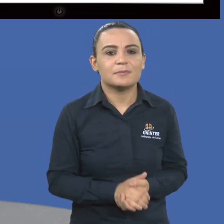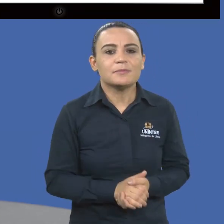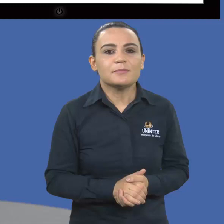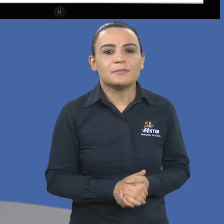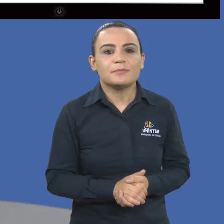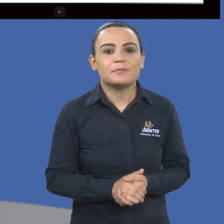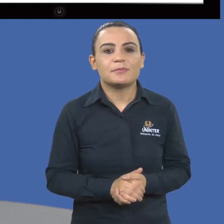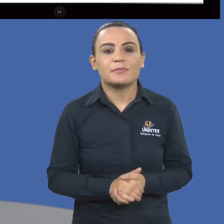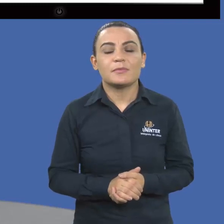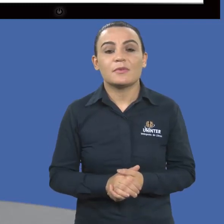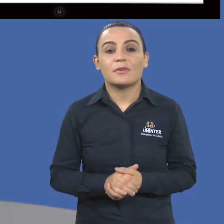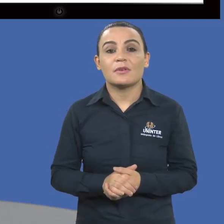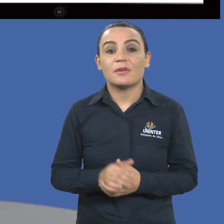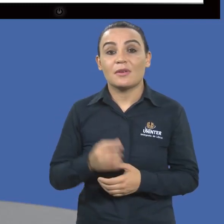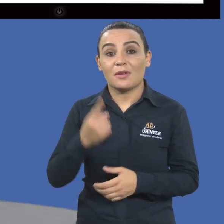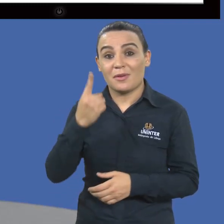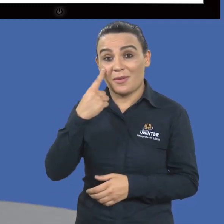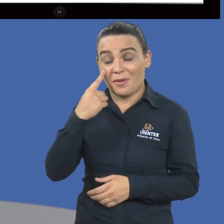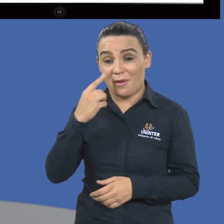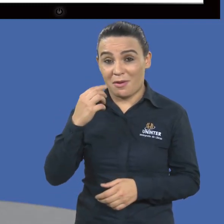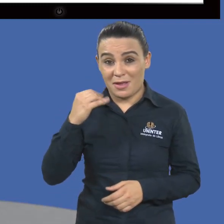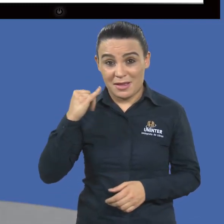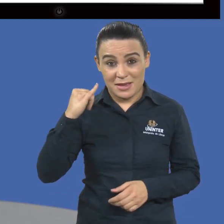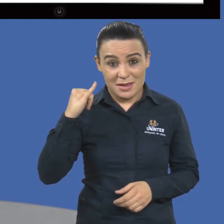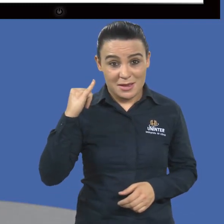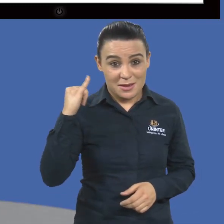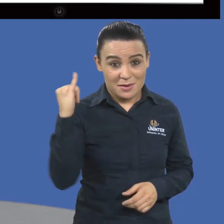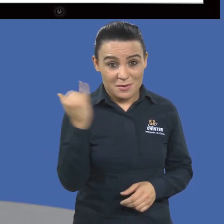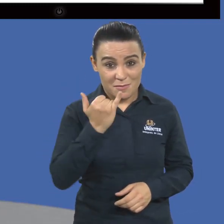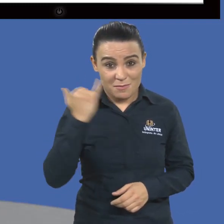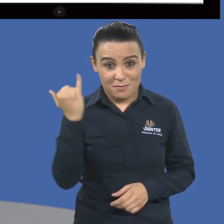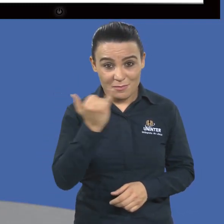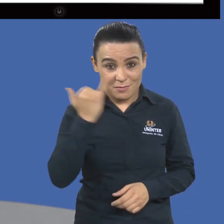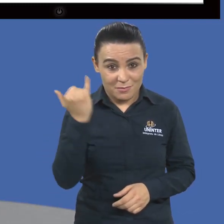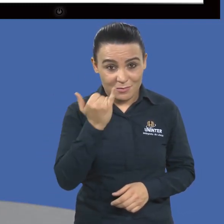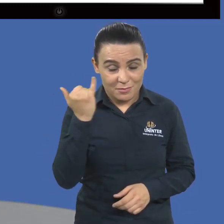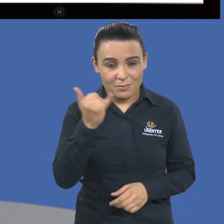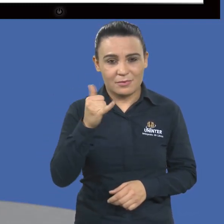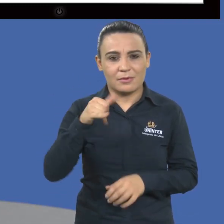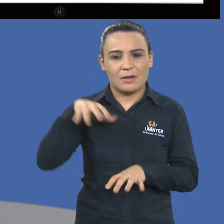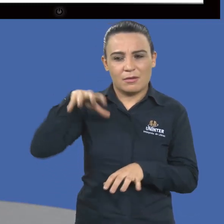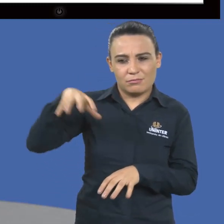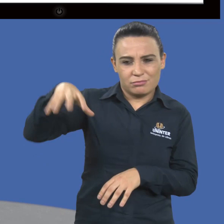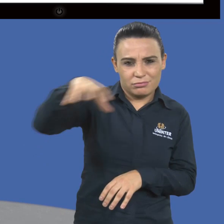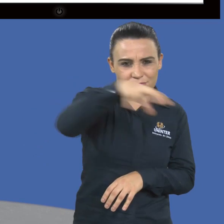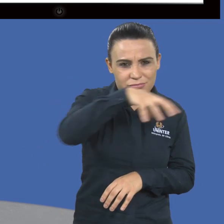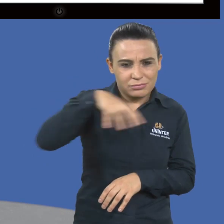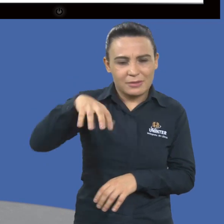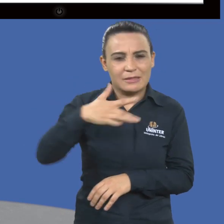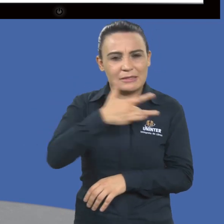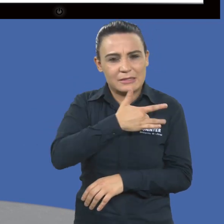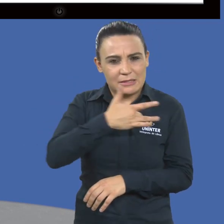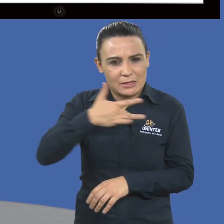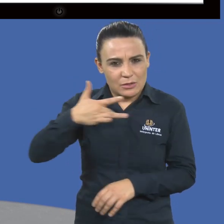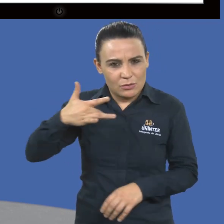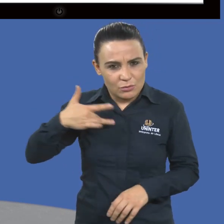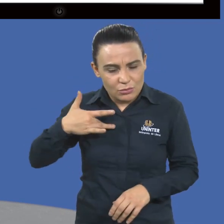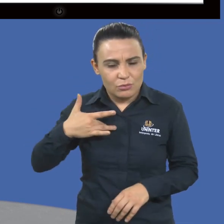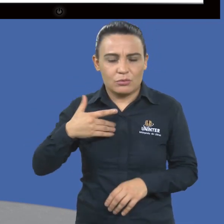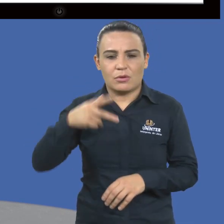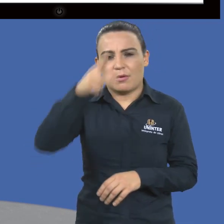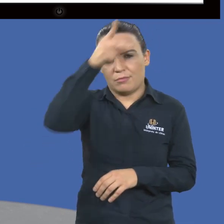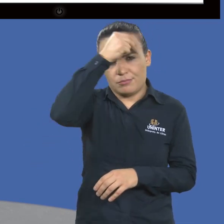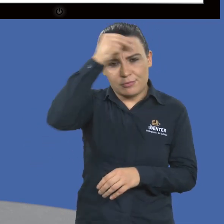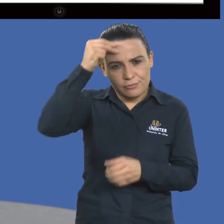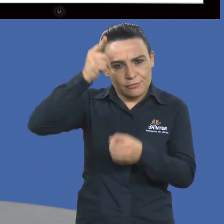bem. O que é importante para as unidades sanitárias de